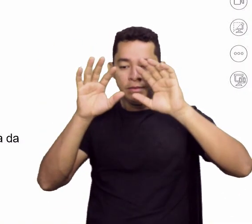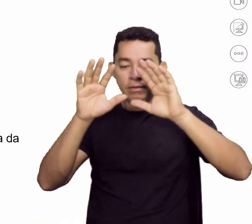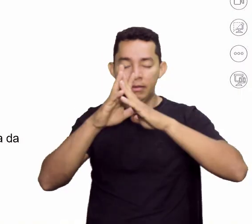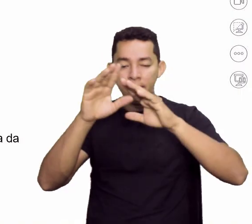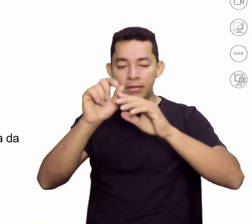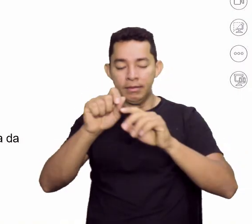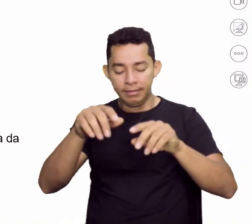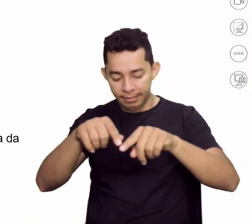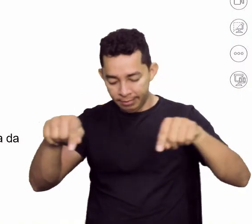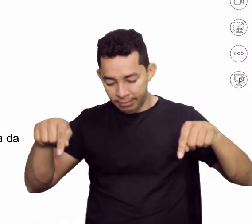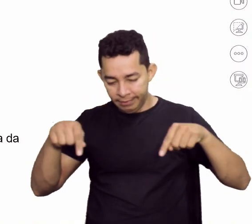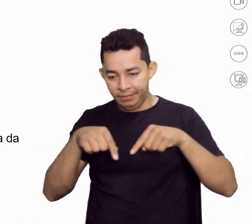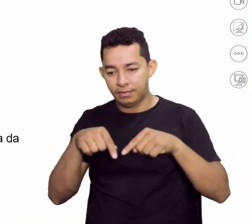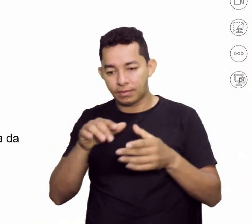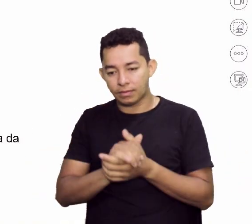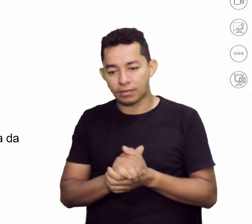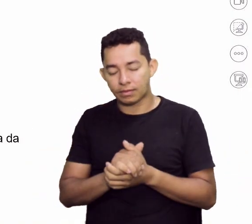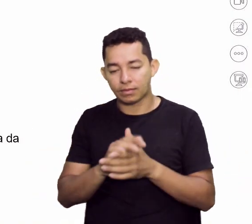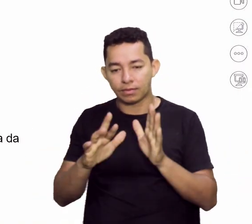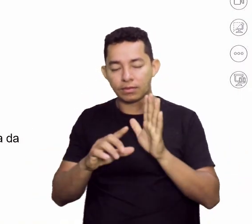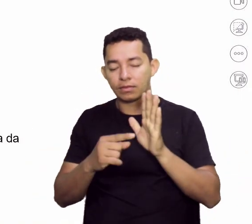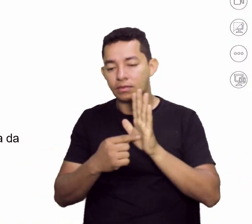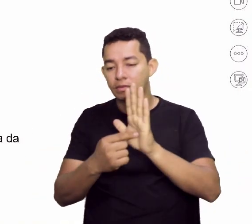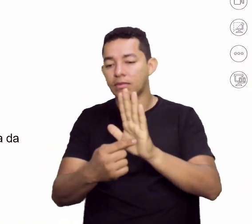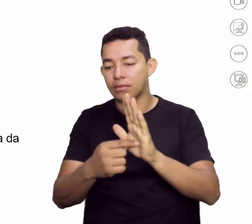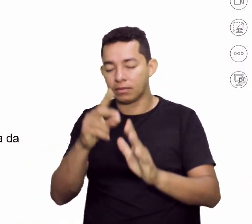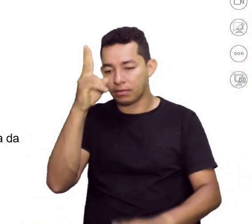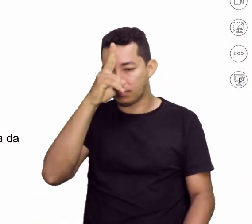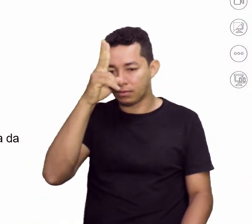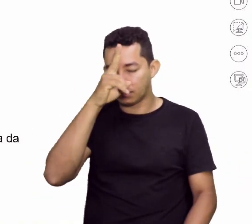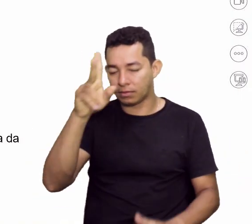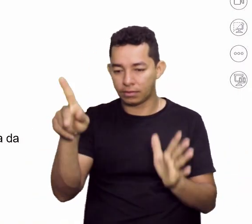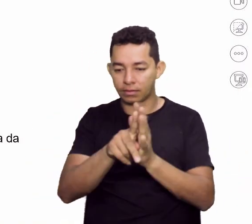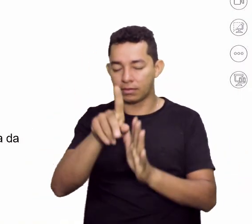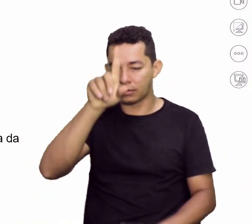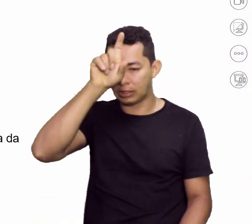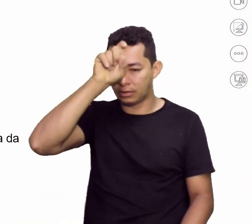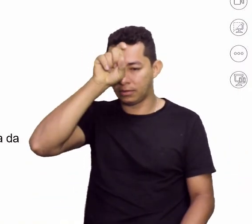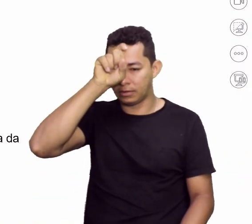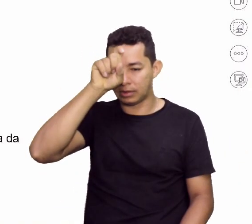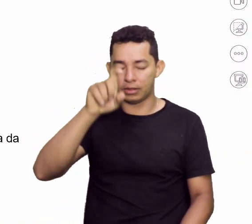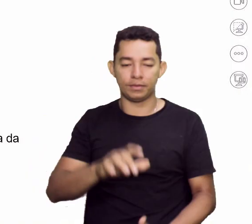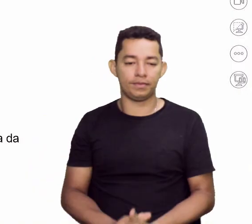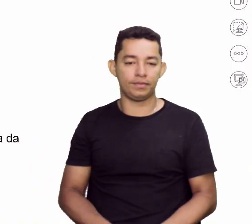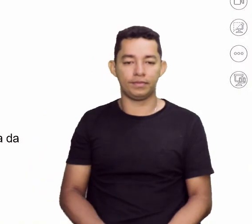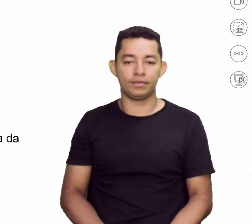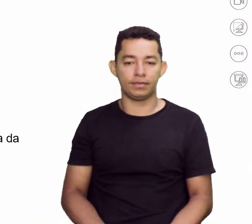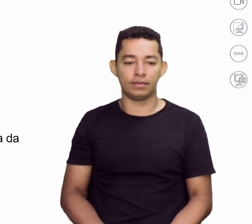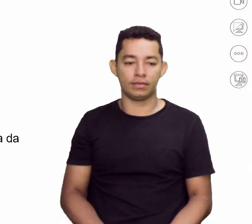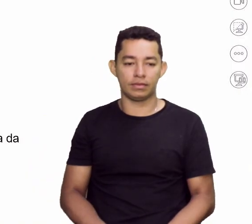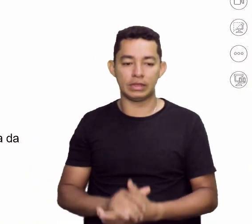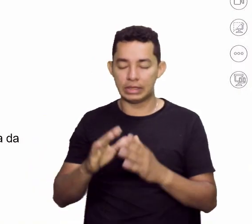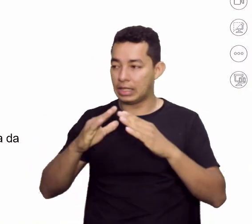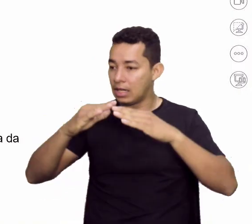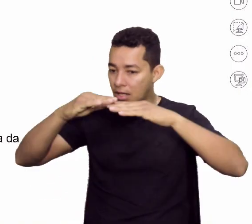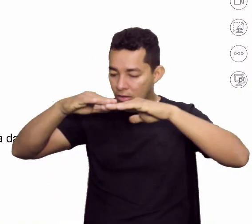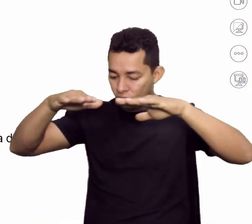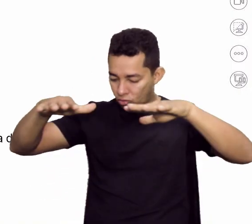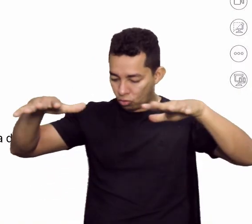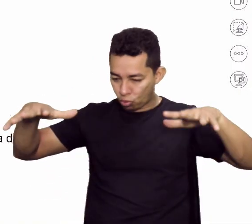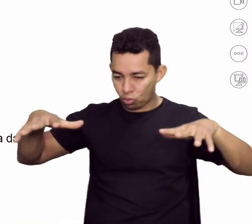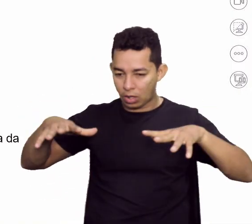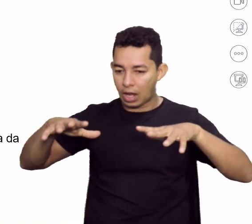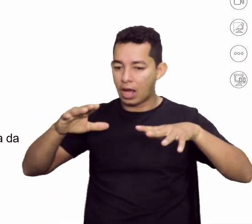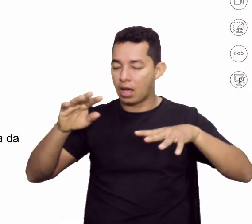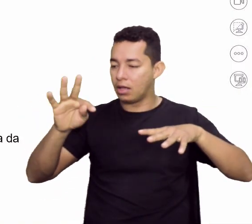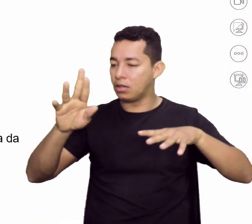tumbas, relatavam a história dos faraós. As tumbas, a casa mortuária, era uma verdadeira casa grande, com